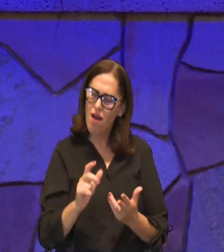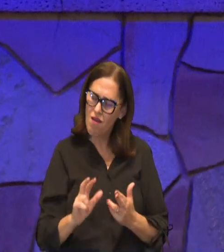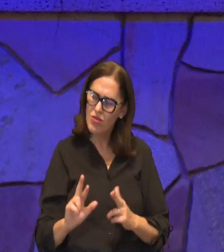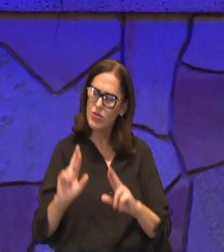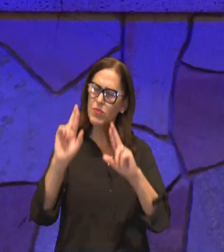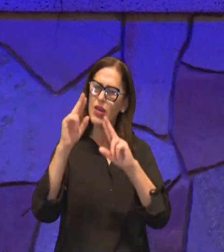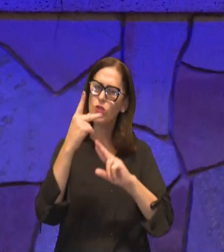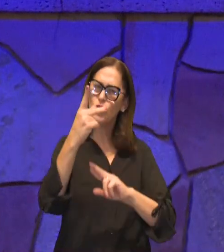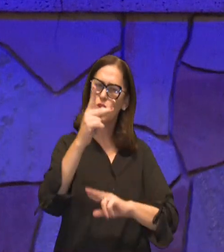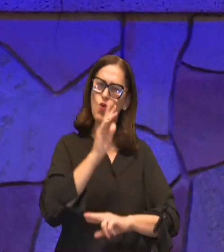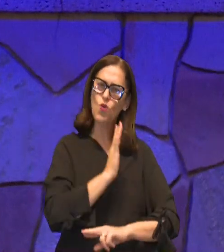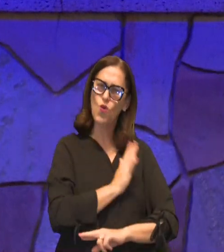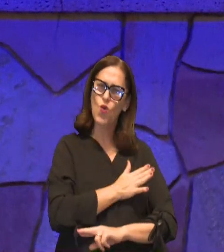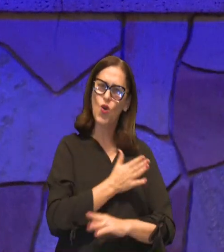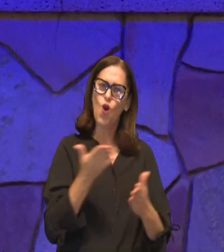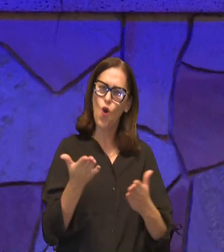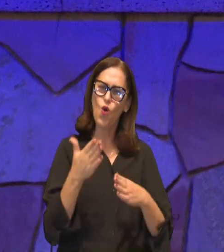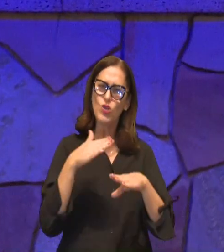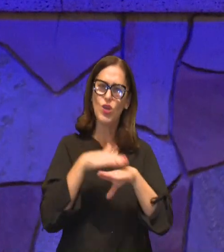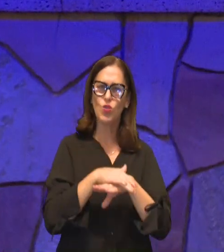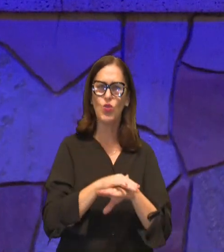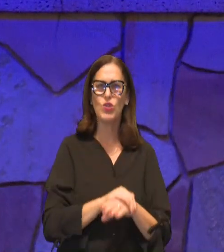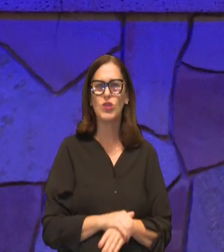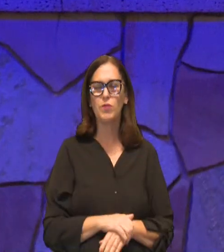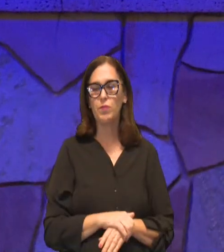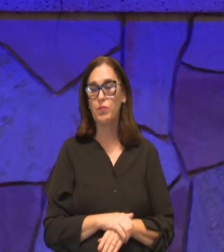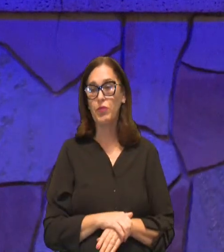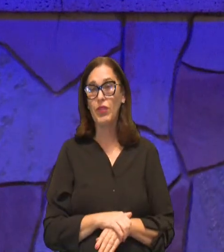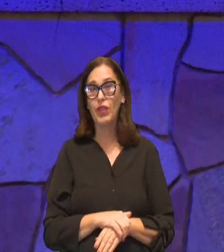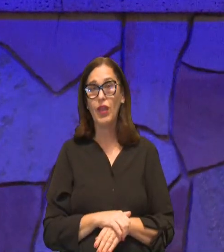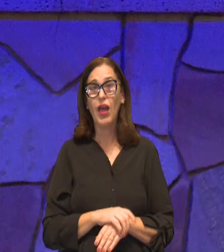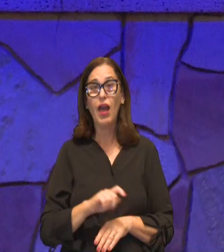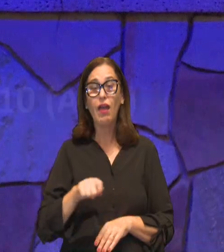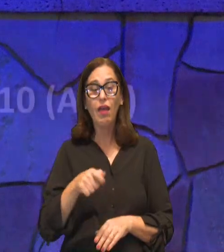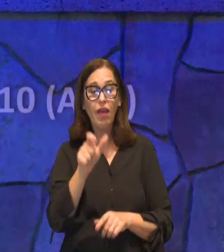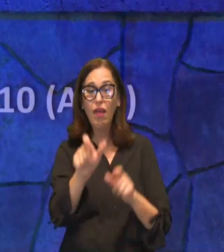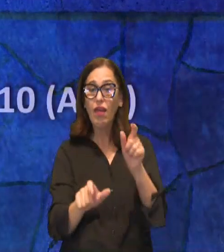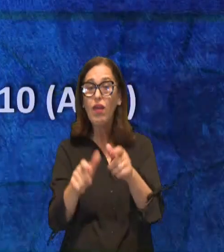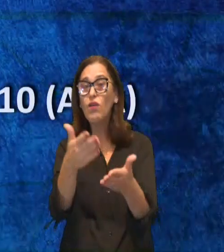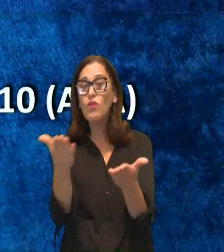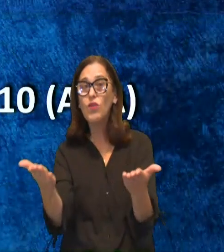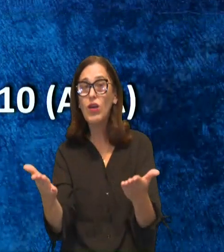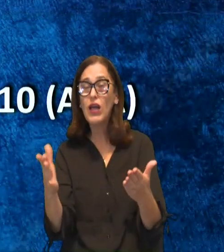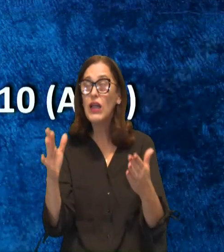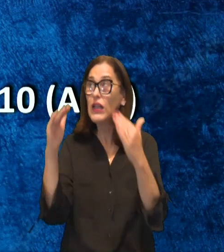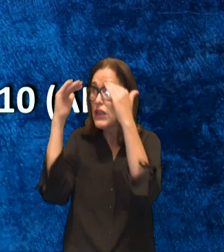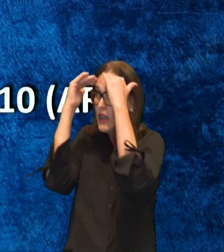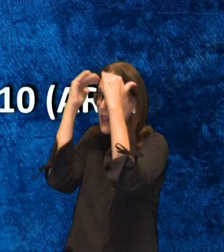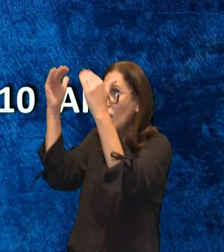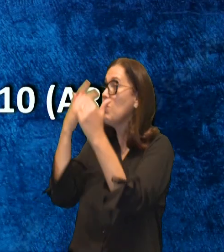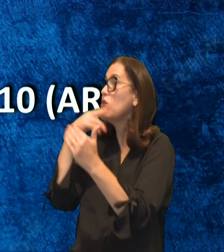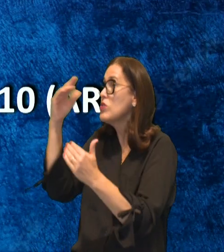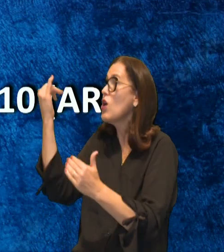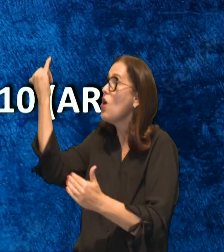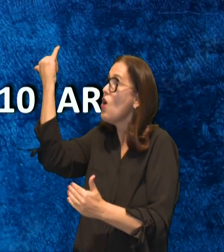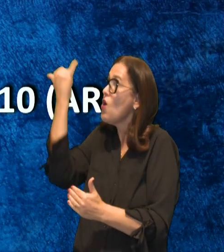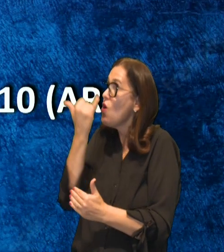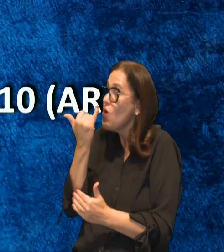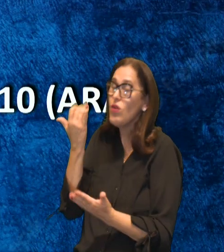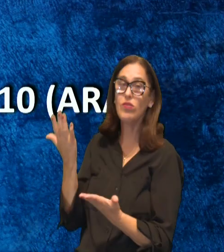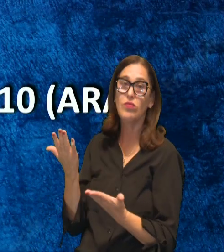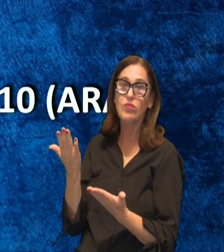do seu coração já nesta noite. Quem há entre vós que tema ao Senhor e que ouça a voz do